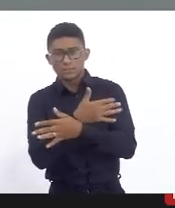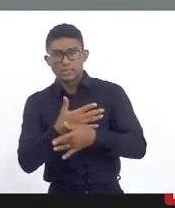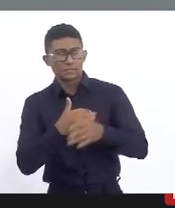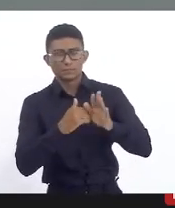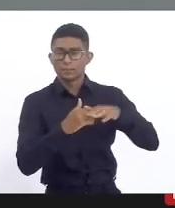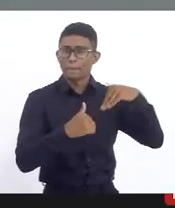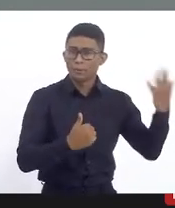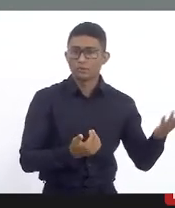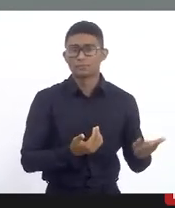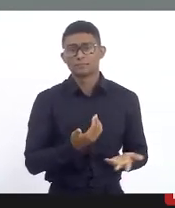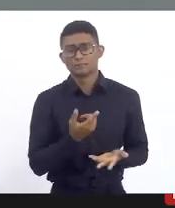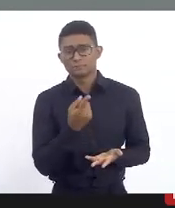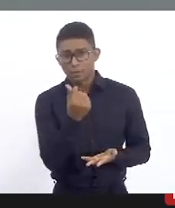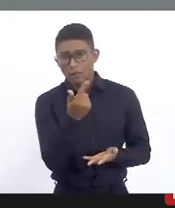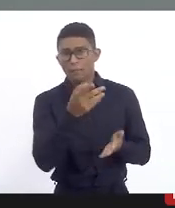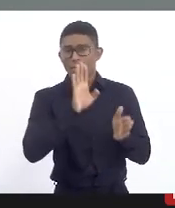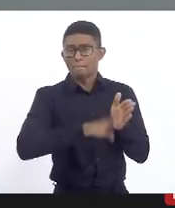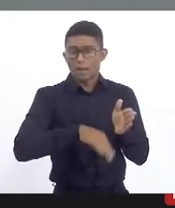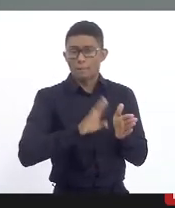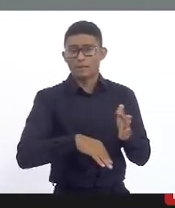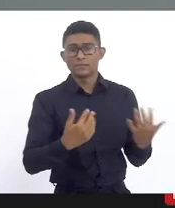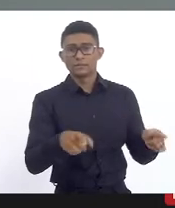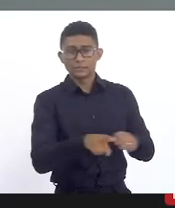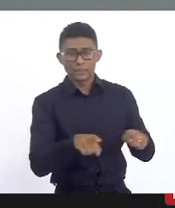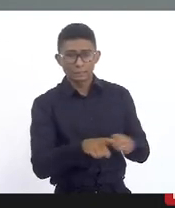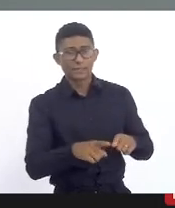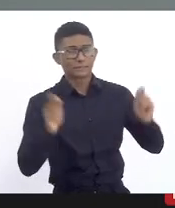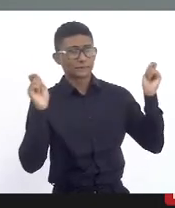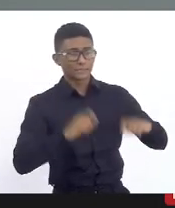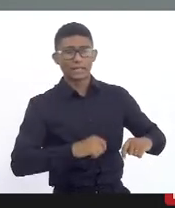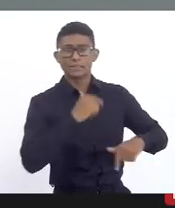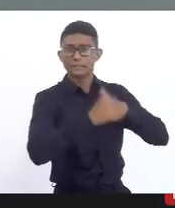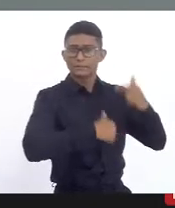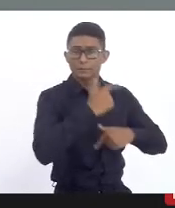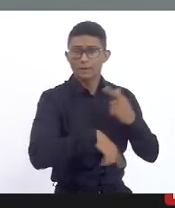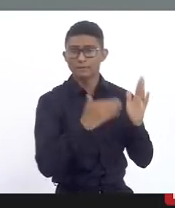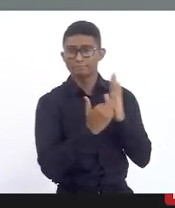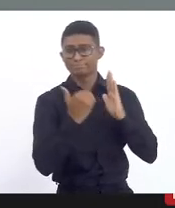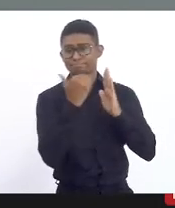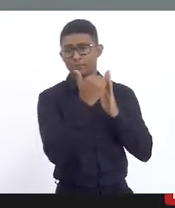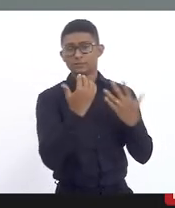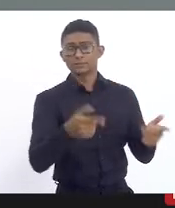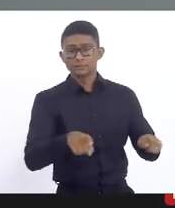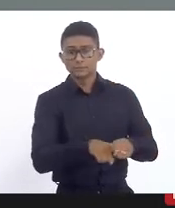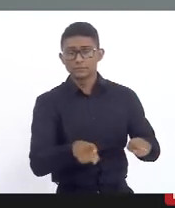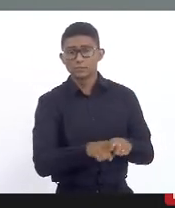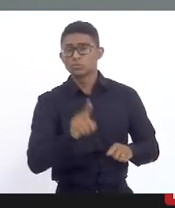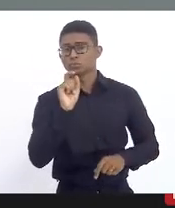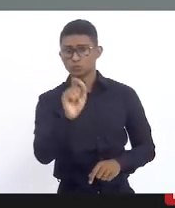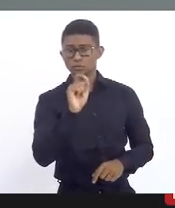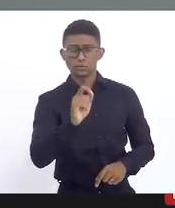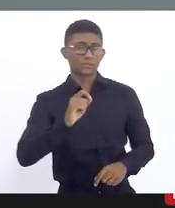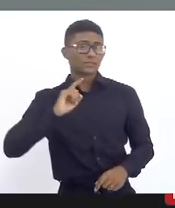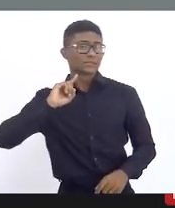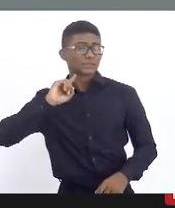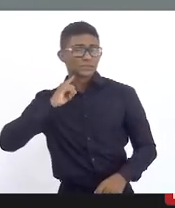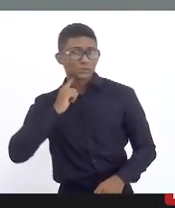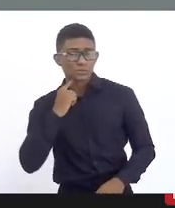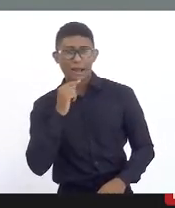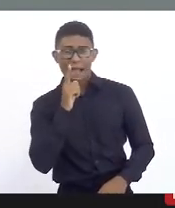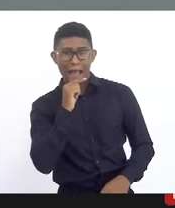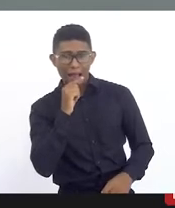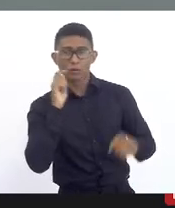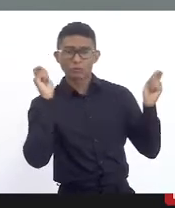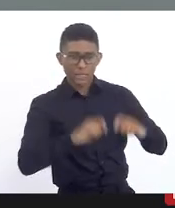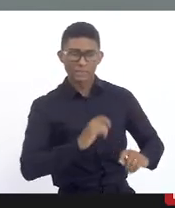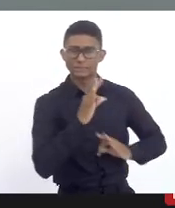ser muito mais barato e mais eficiente, porque a vazão do rio é menor, você tem mais esgoto concentrado e vai ter mais eficiência